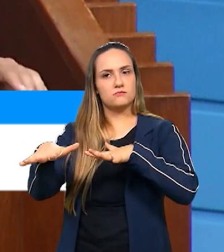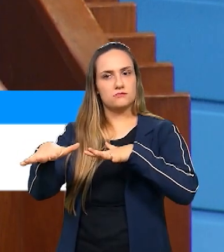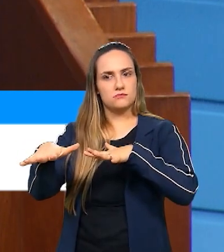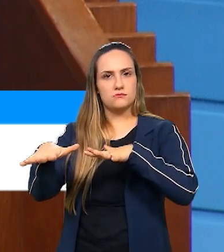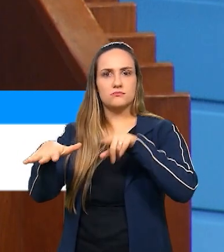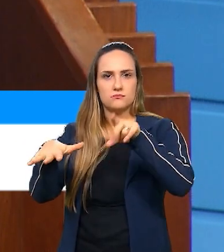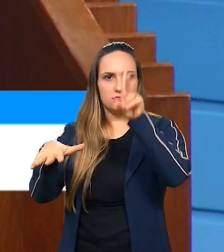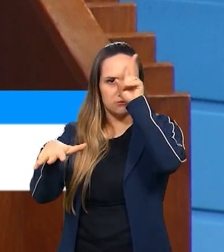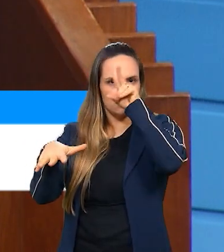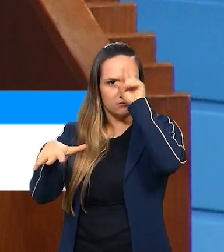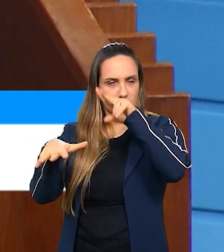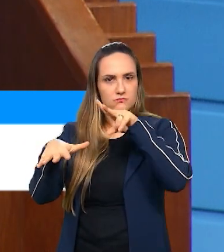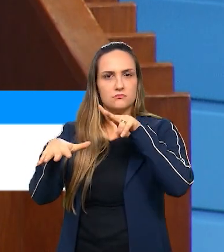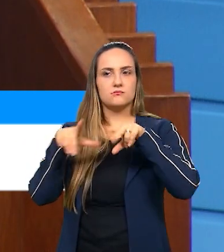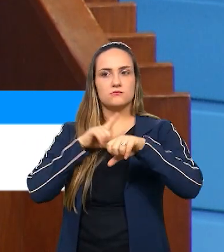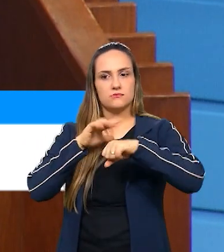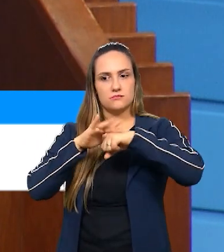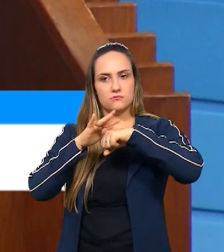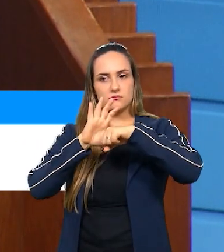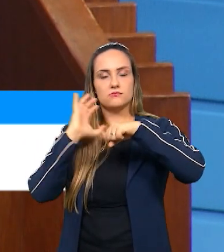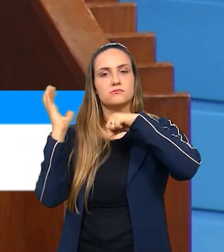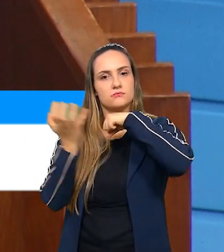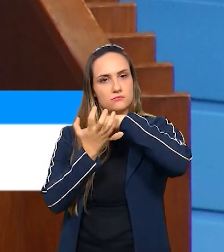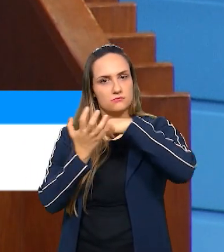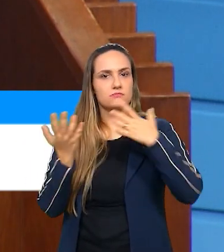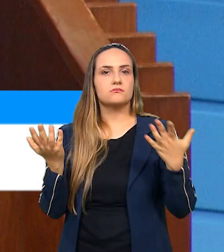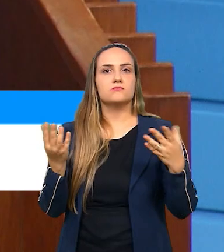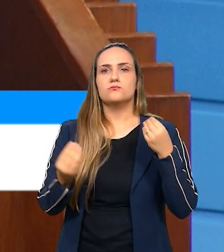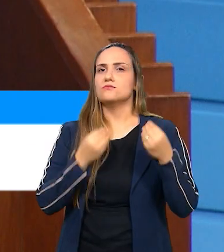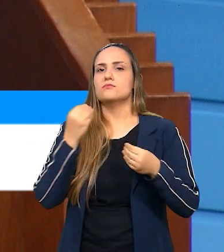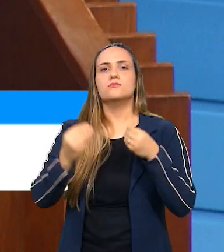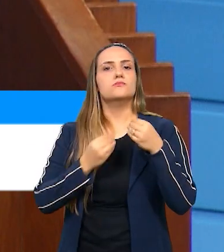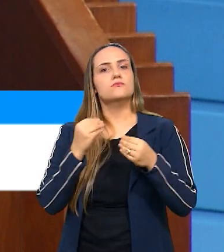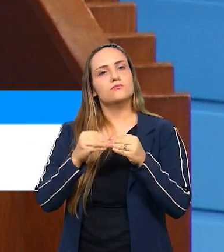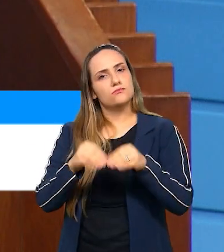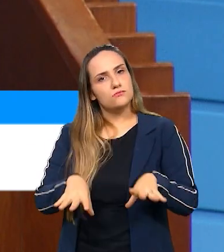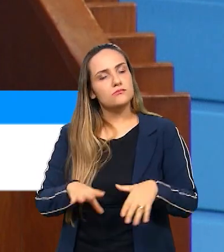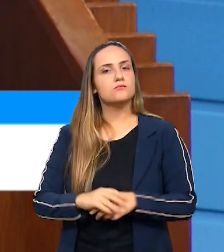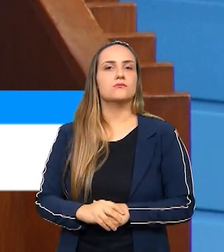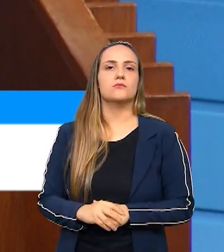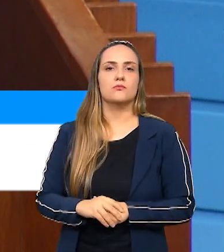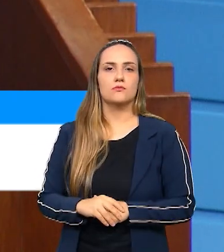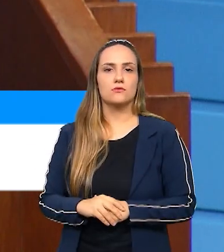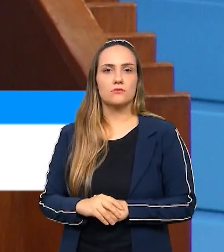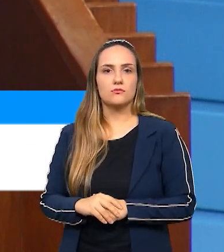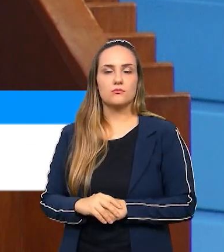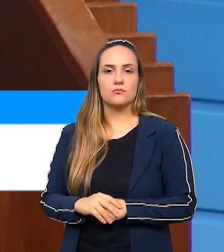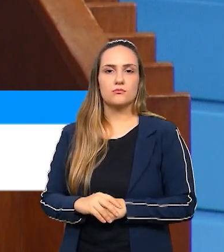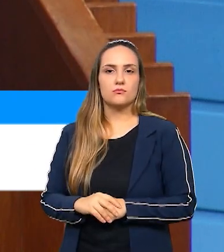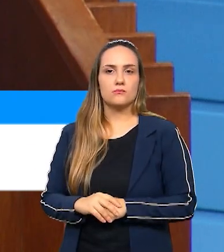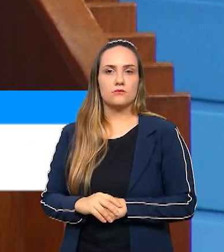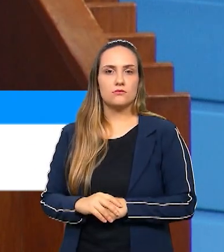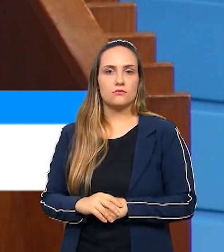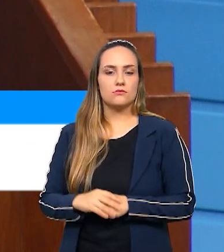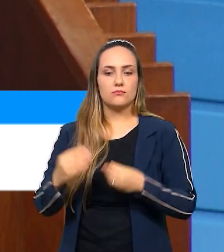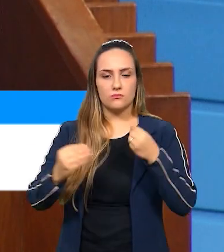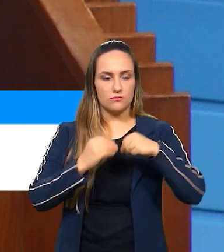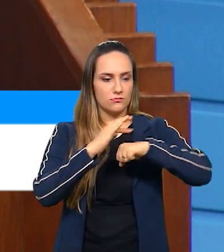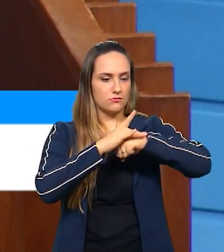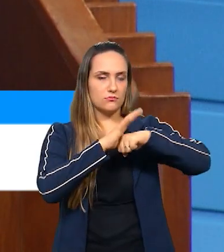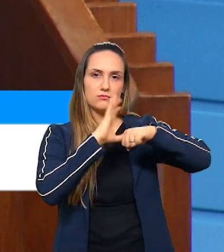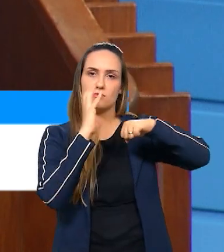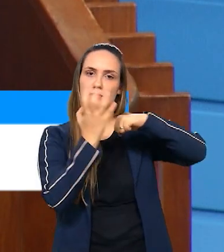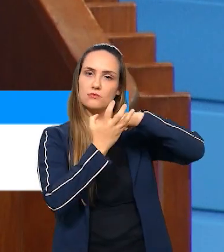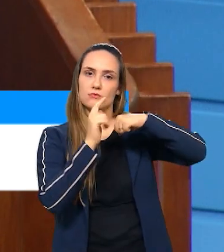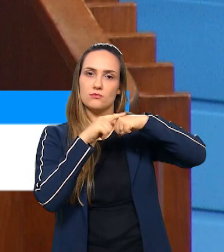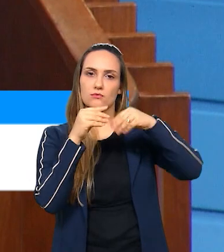principalmente depois da pandemia, o impacto que teve